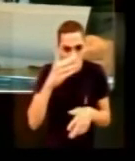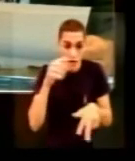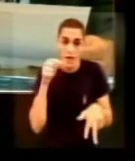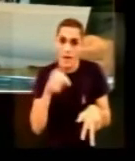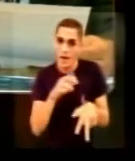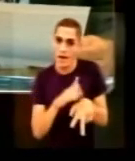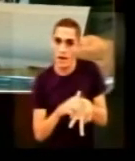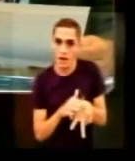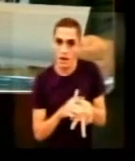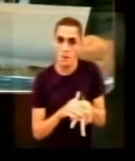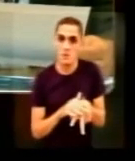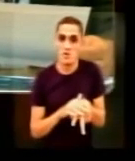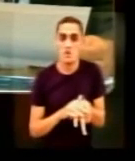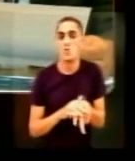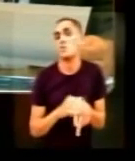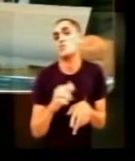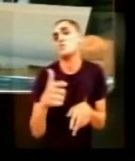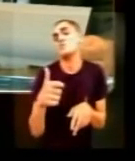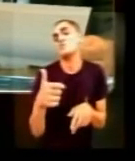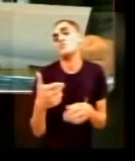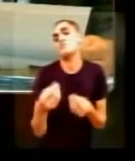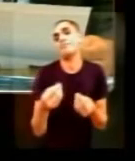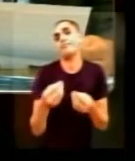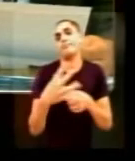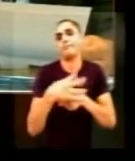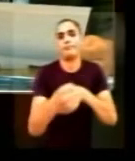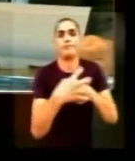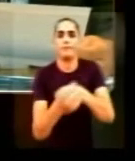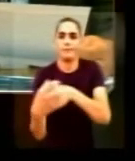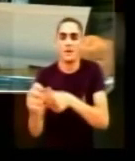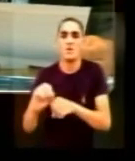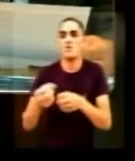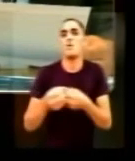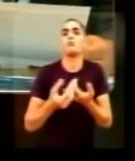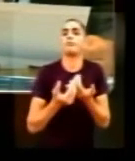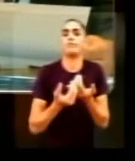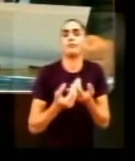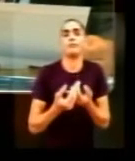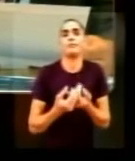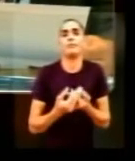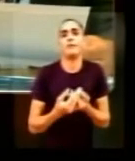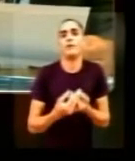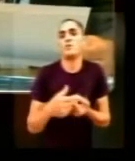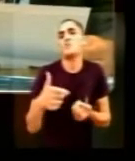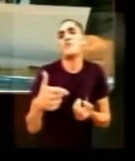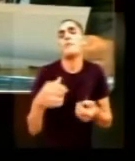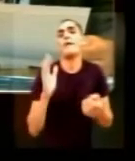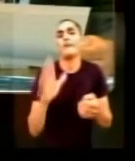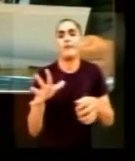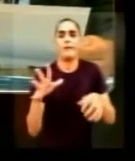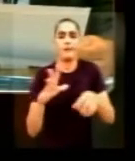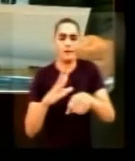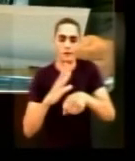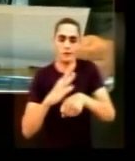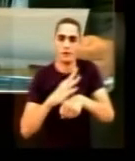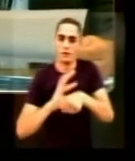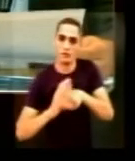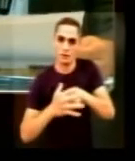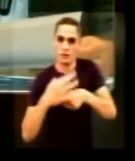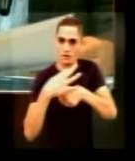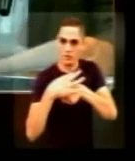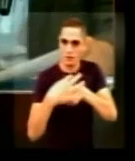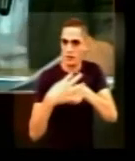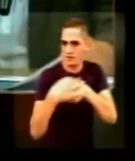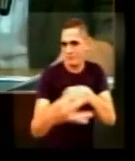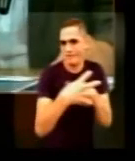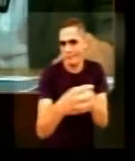encontra-se fora ou dentro do período de infectividade, juntamente com a declaração